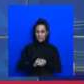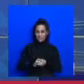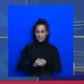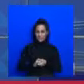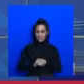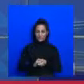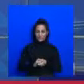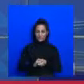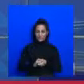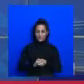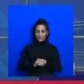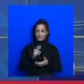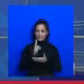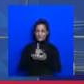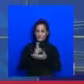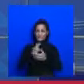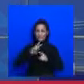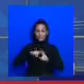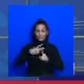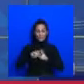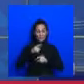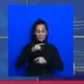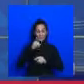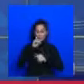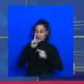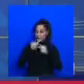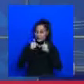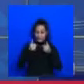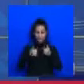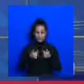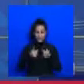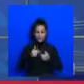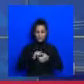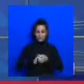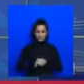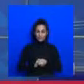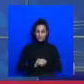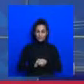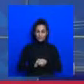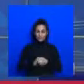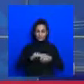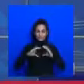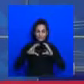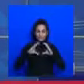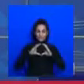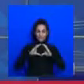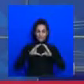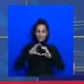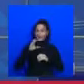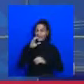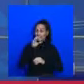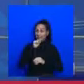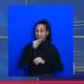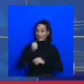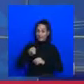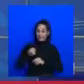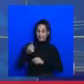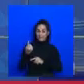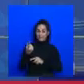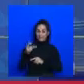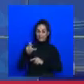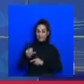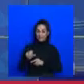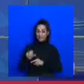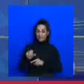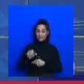45. Na sequência da dupla cena tem dia de sorte. Bola laranja